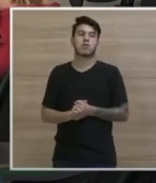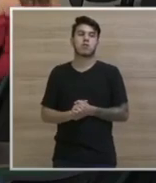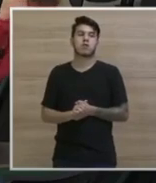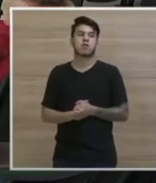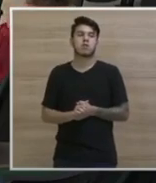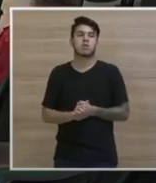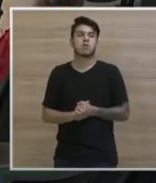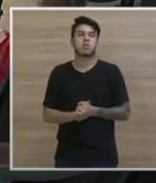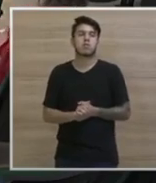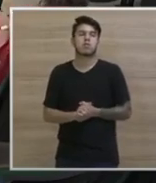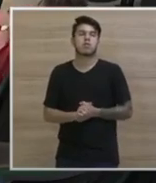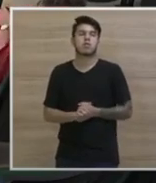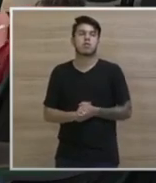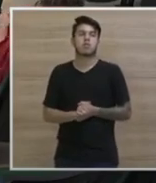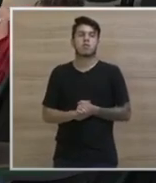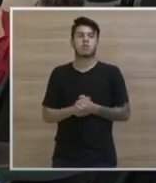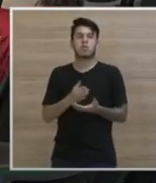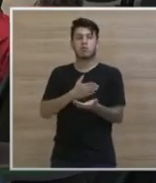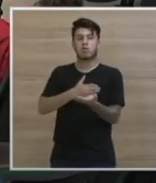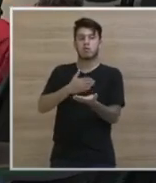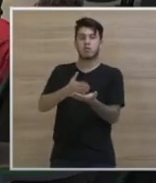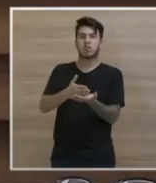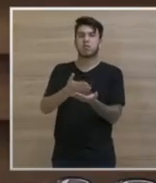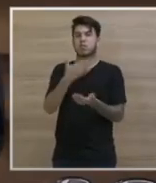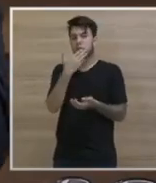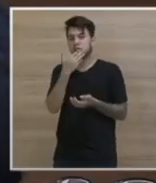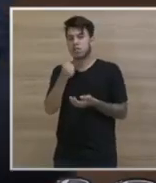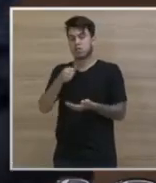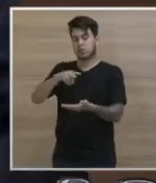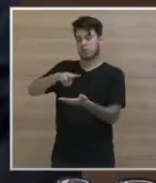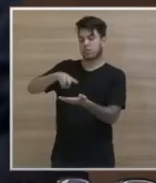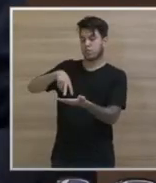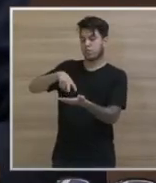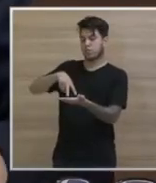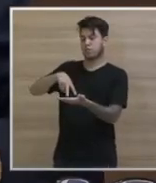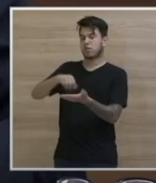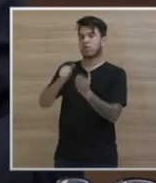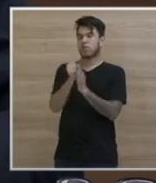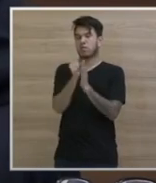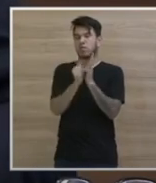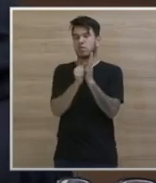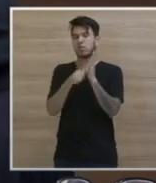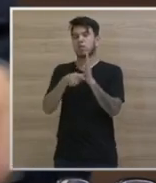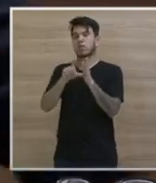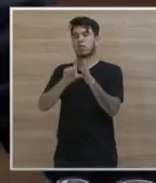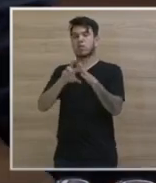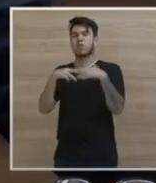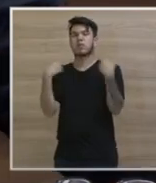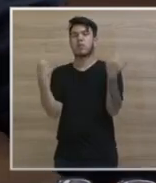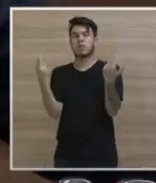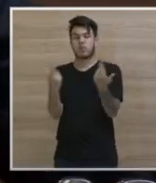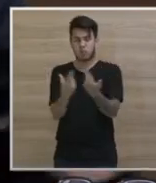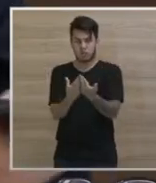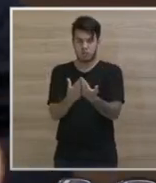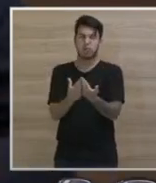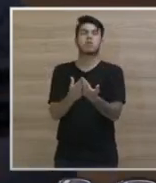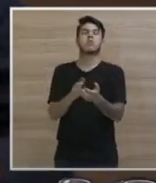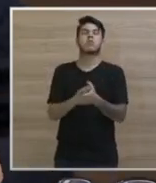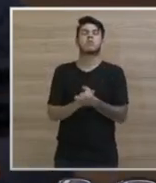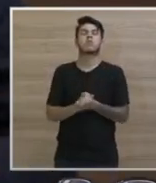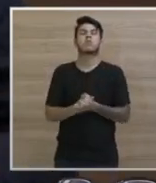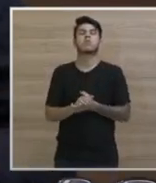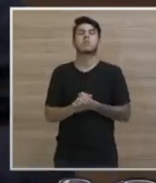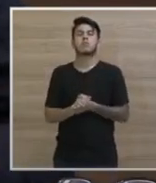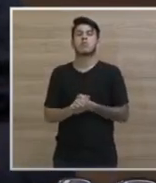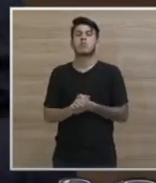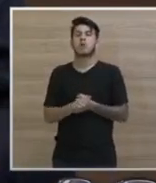durante exceção ordinária realizada pela câmara de vereadores de Pato Branco na tarde de segunda-feira o presidente da casa de